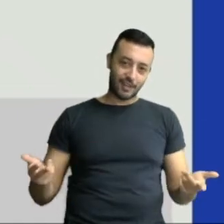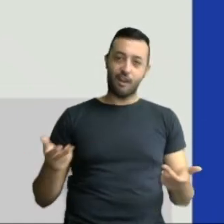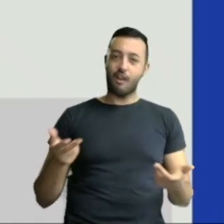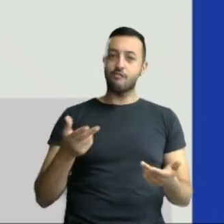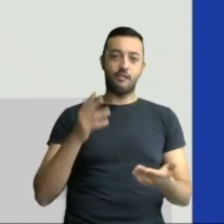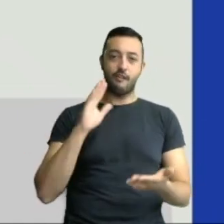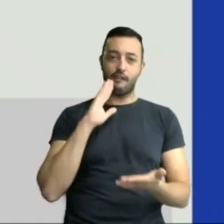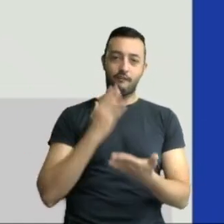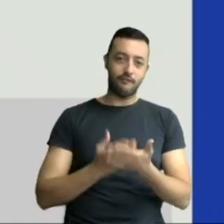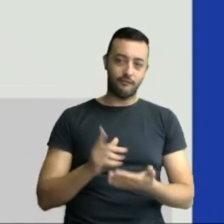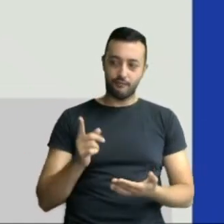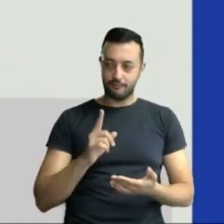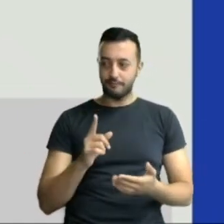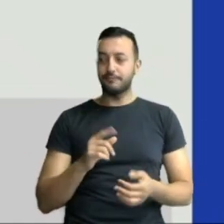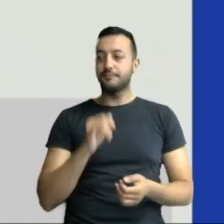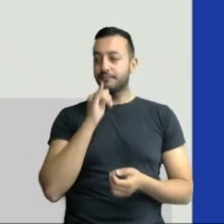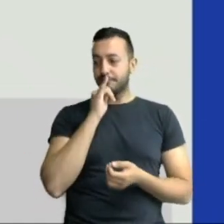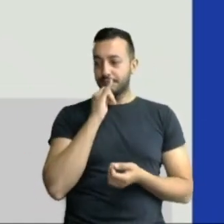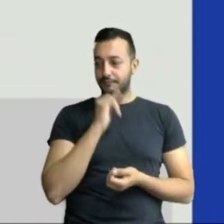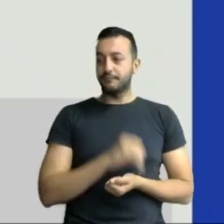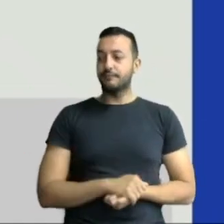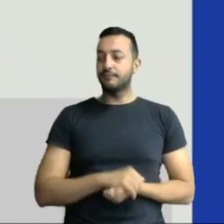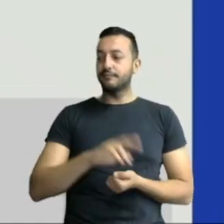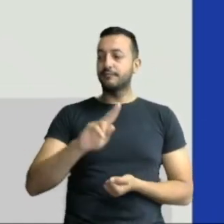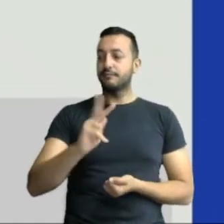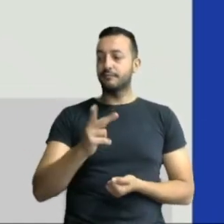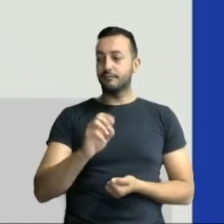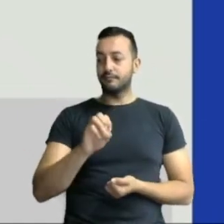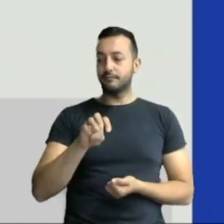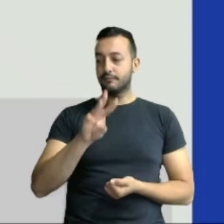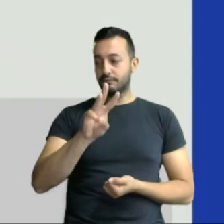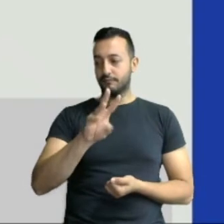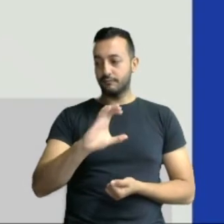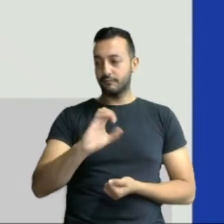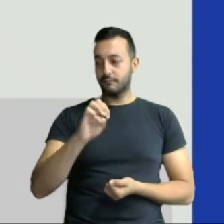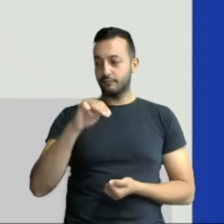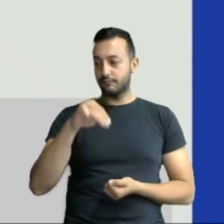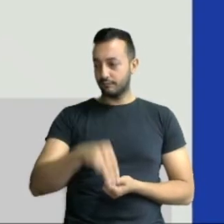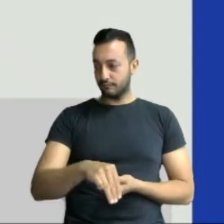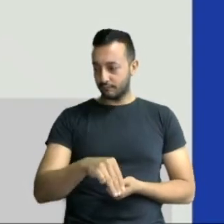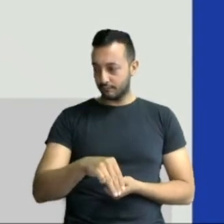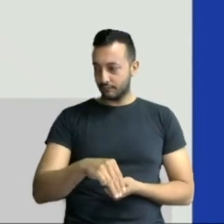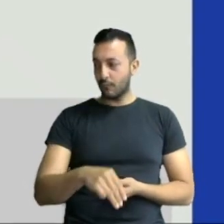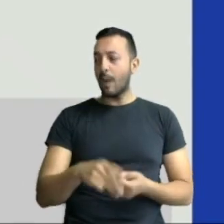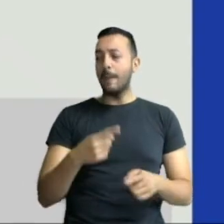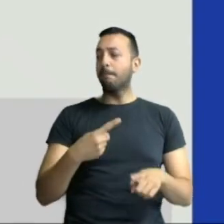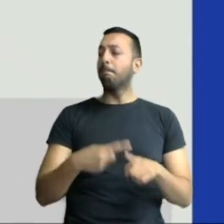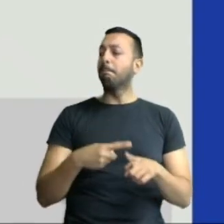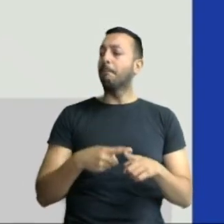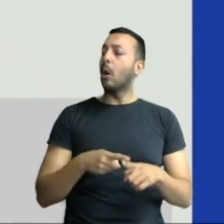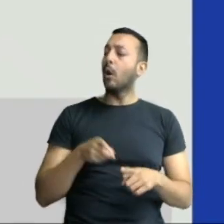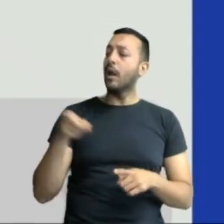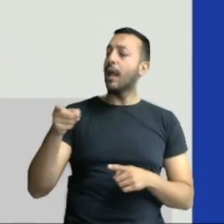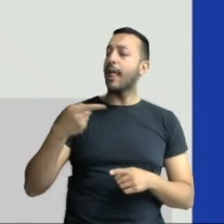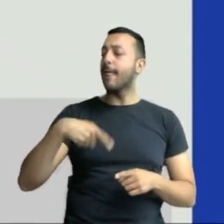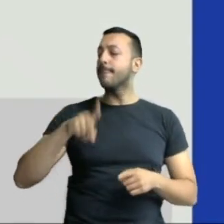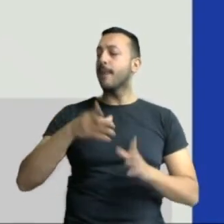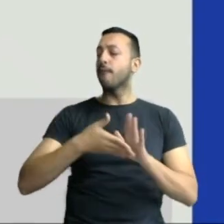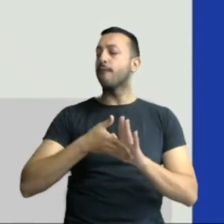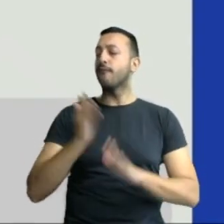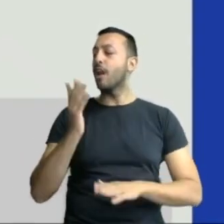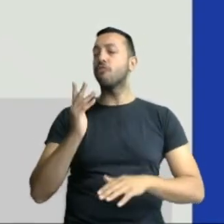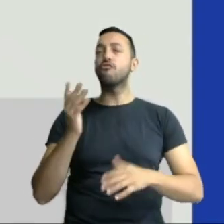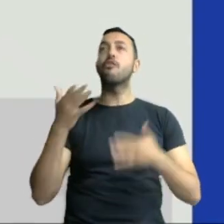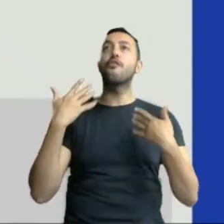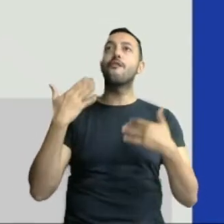fato. Exemplo. How come she didn't travel last summer? Porque